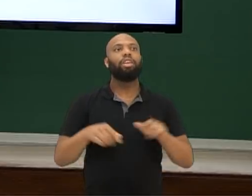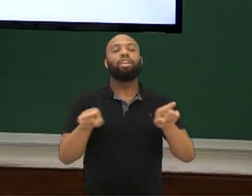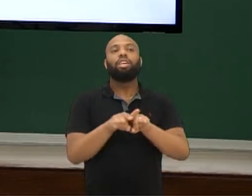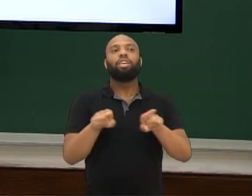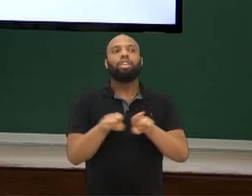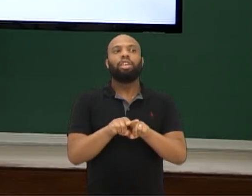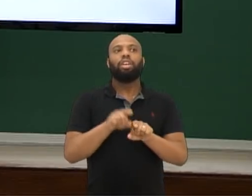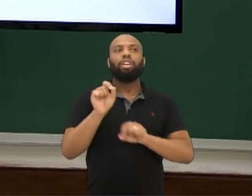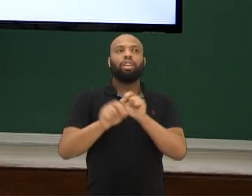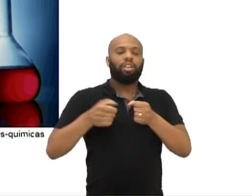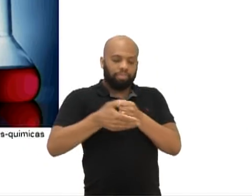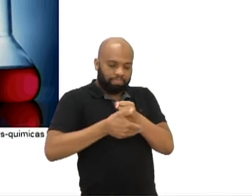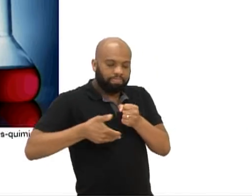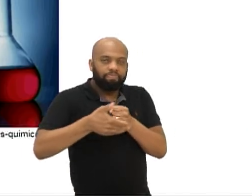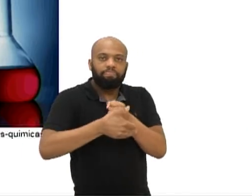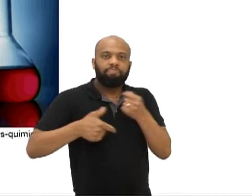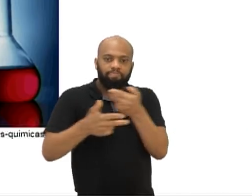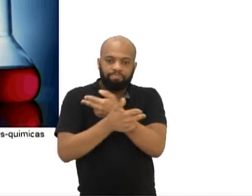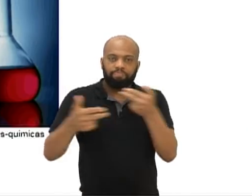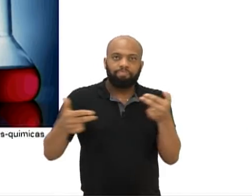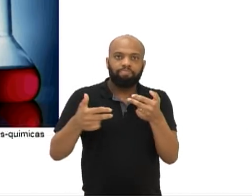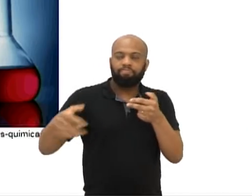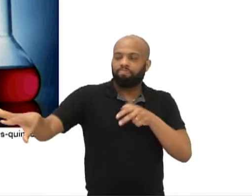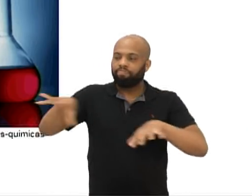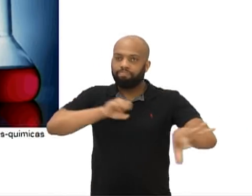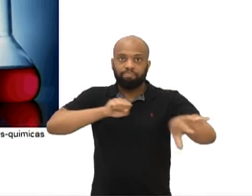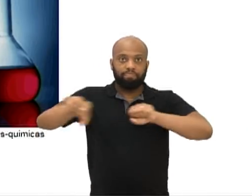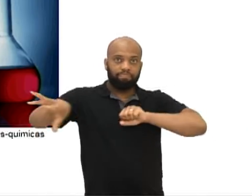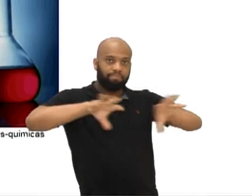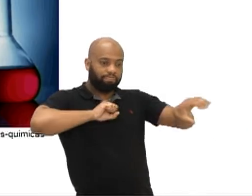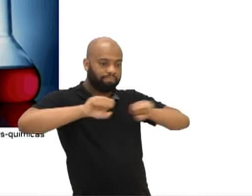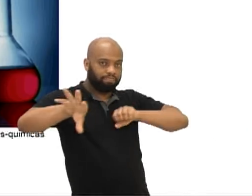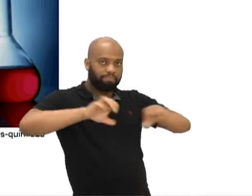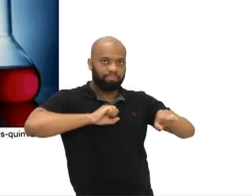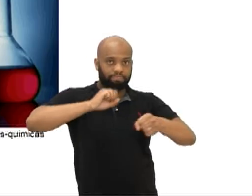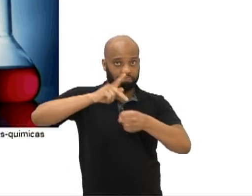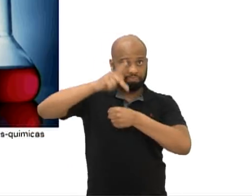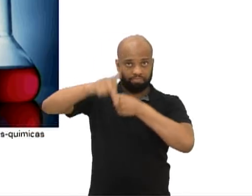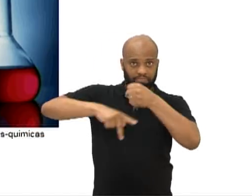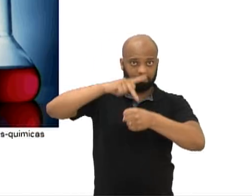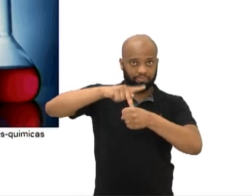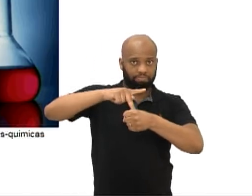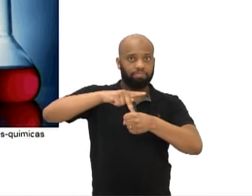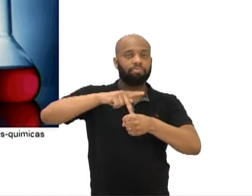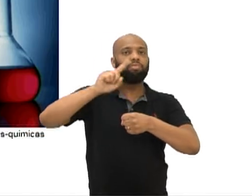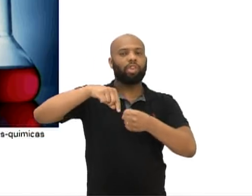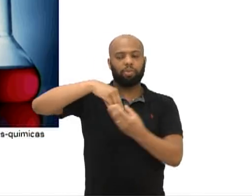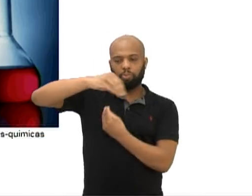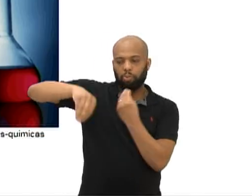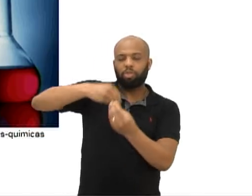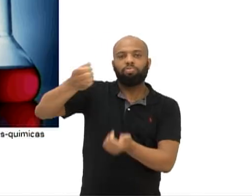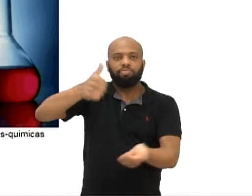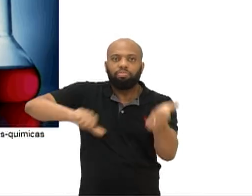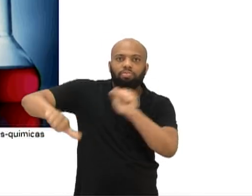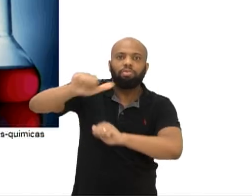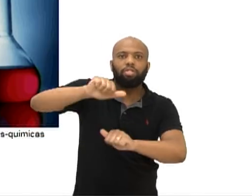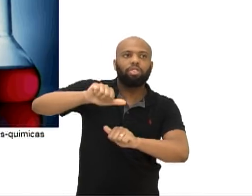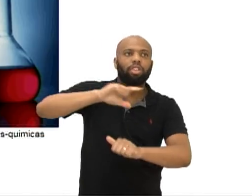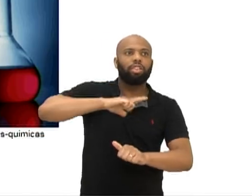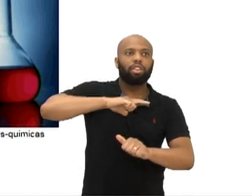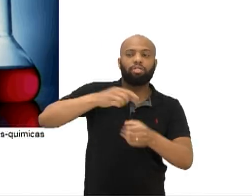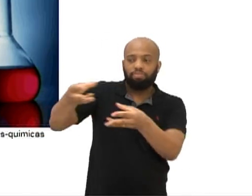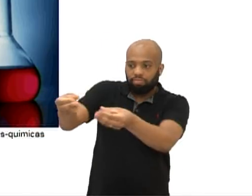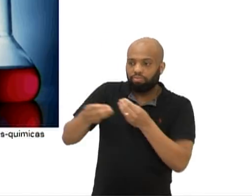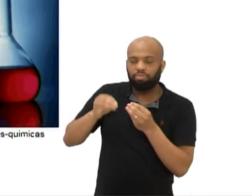bases são substâncias que recebem prótons, ou seja, substâncias que recebem